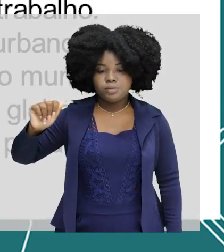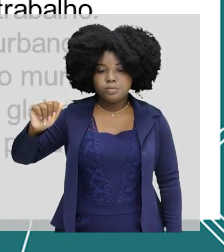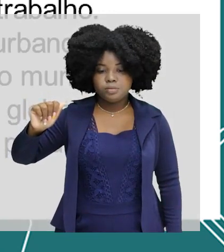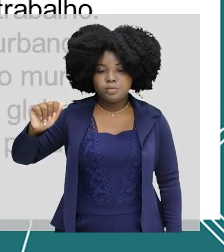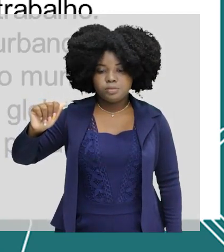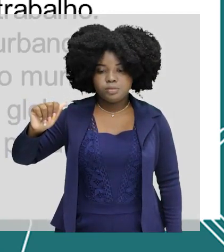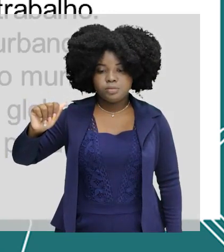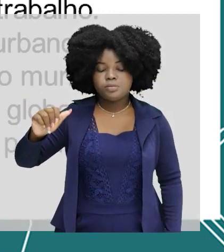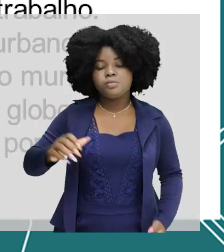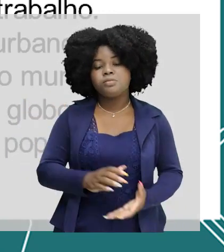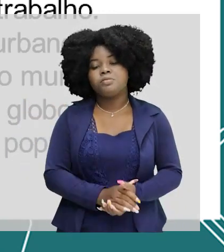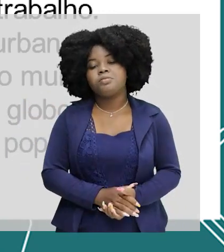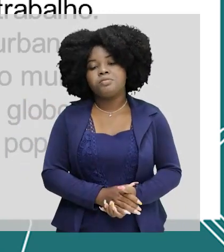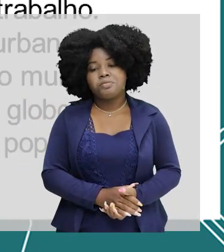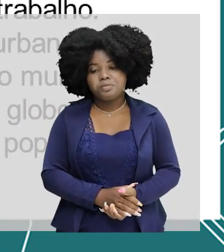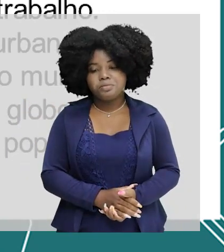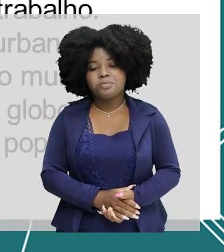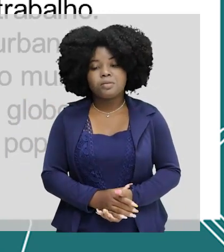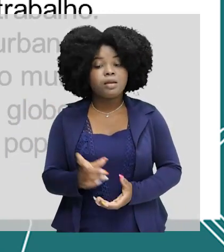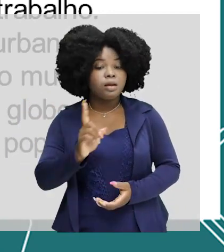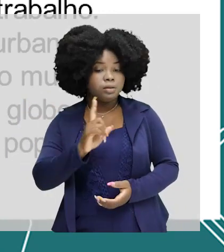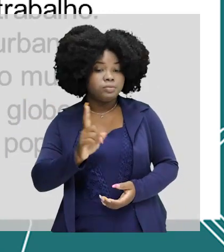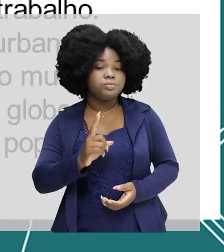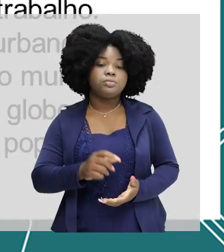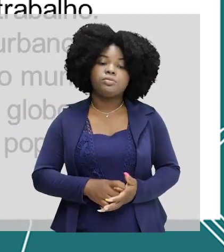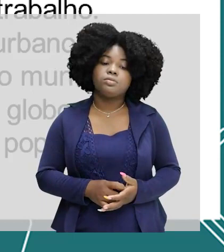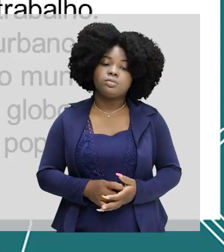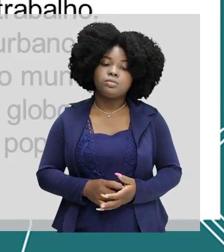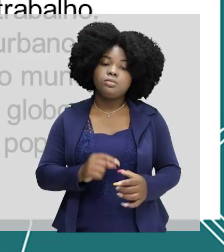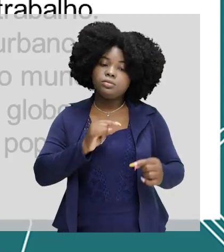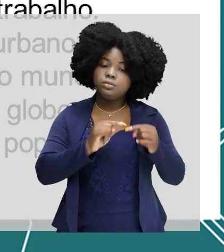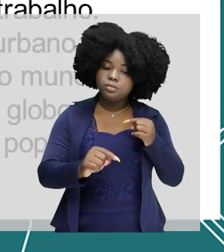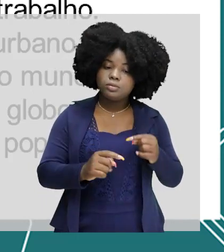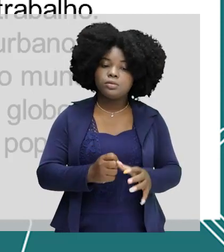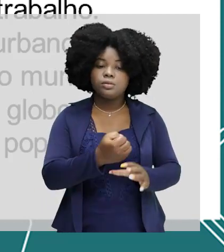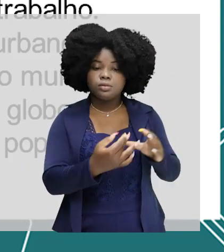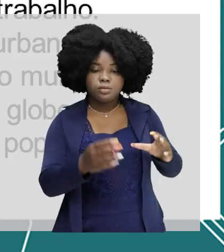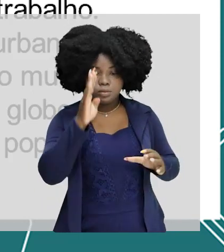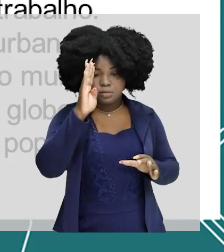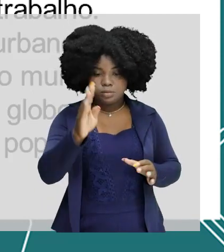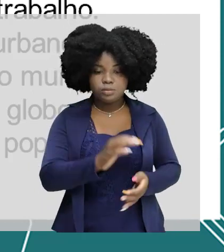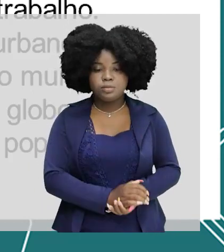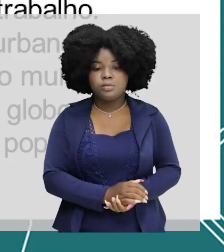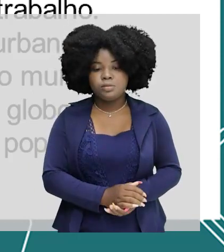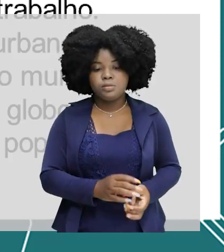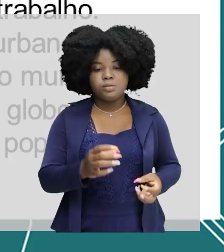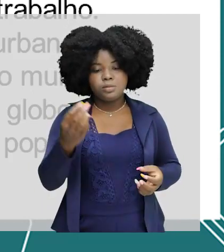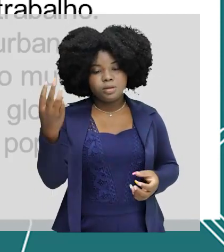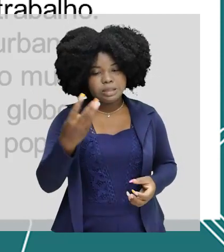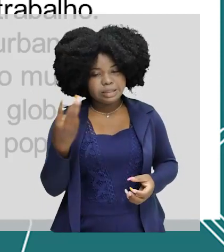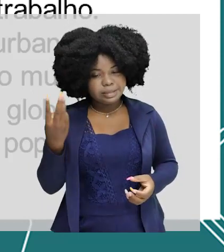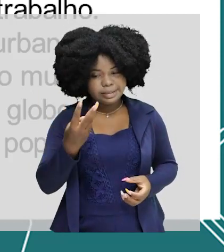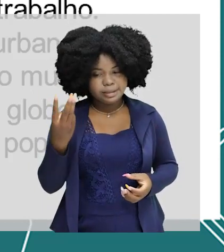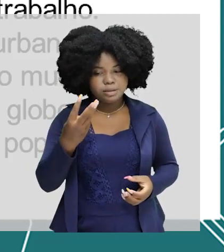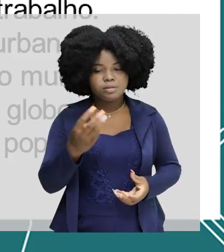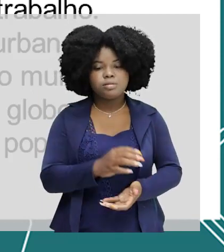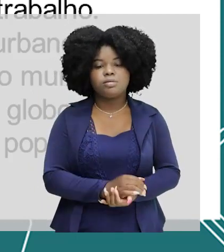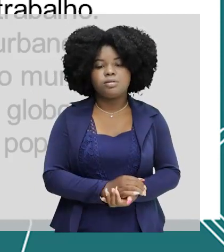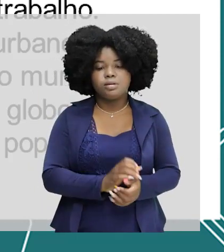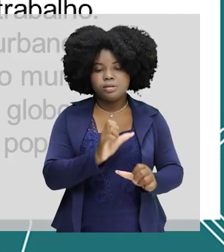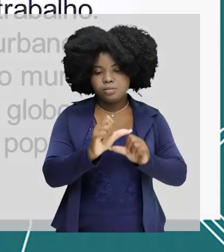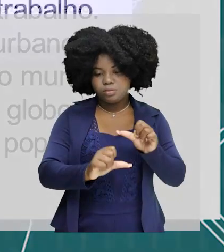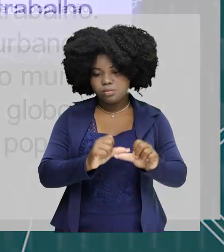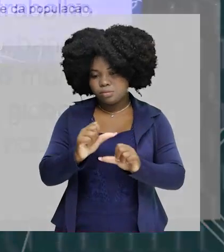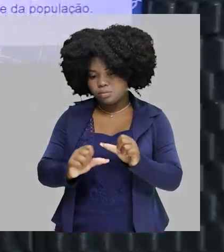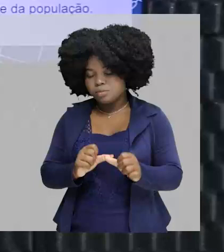século XX? A gente já falou, né? Não. Uma das características, principalmente na terceira fase, né, da transição